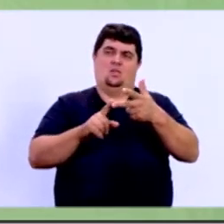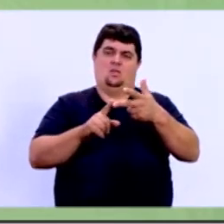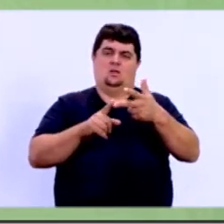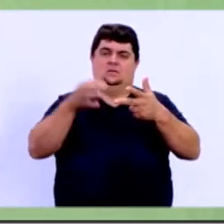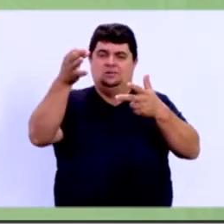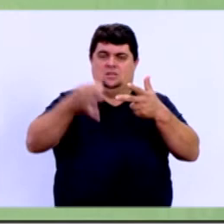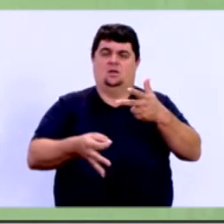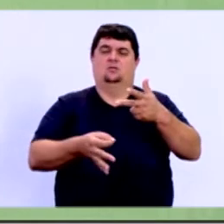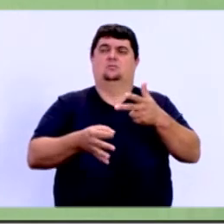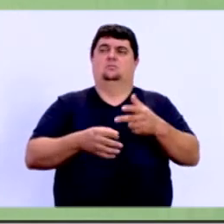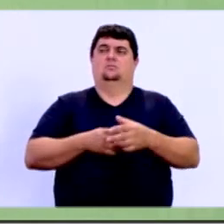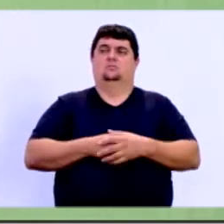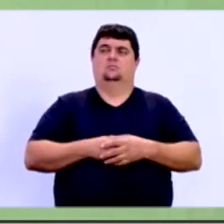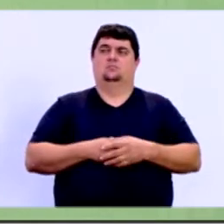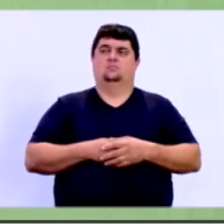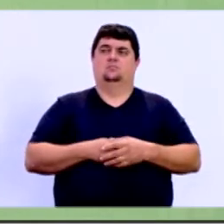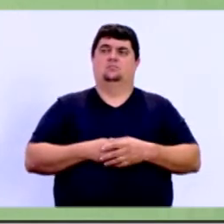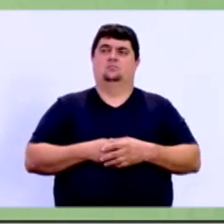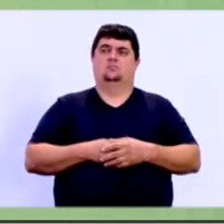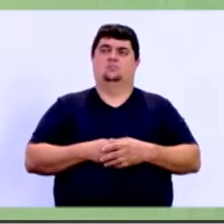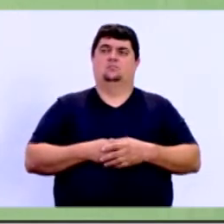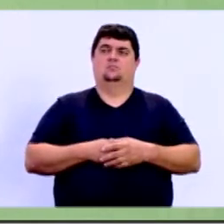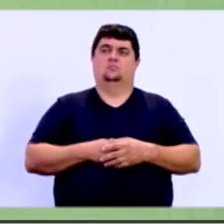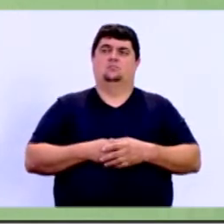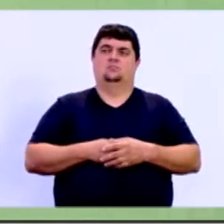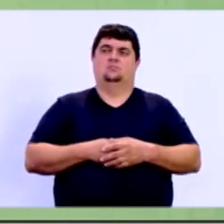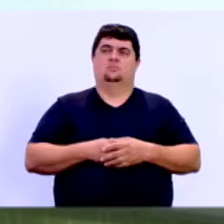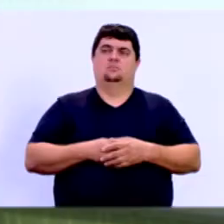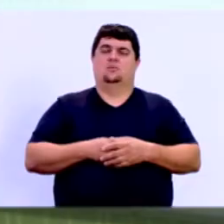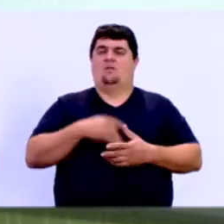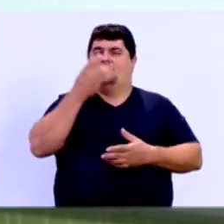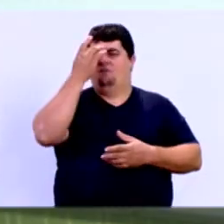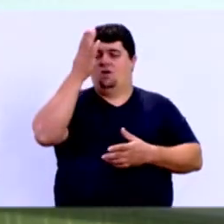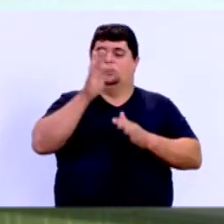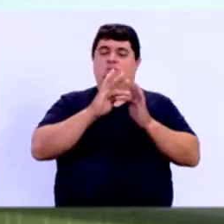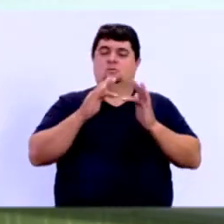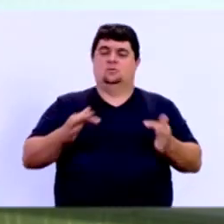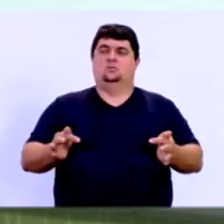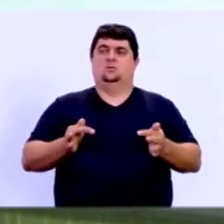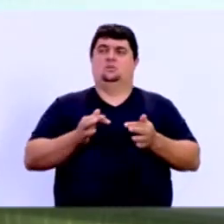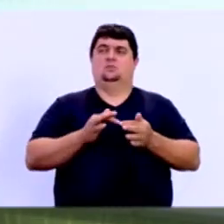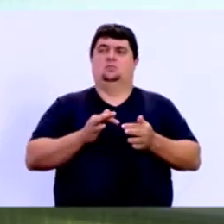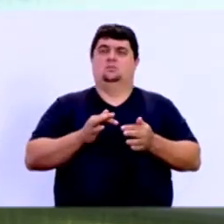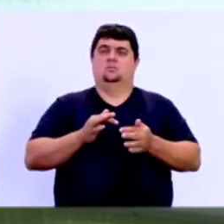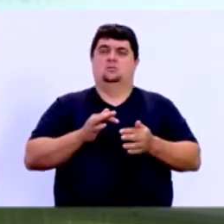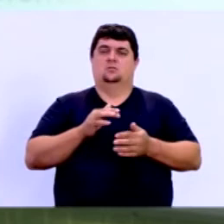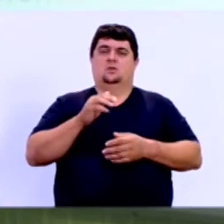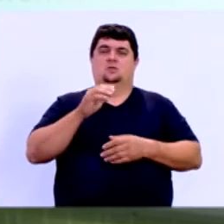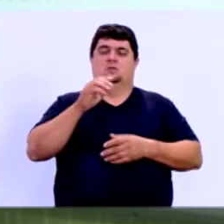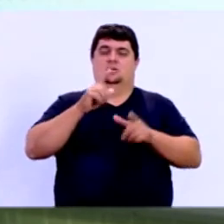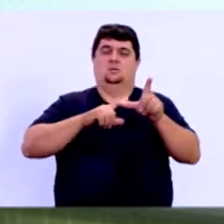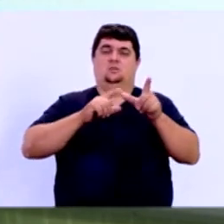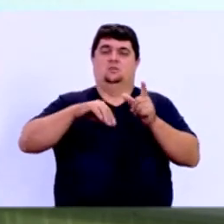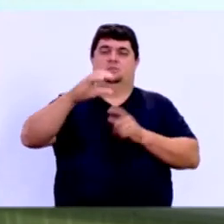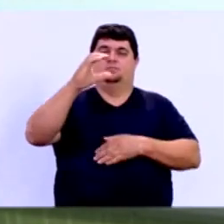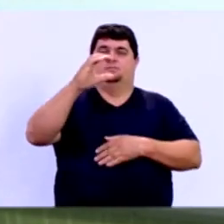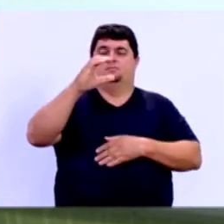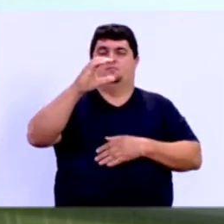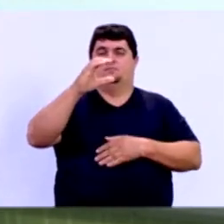planejamento estratégico. Muito simples essa questão, muito fácil, né? Gabarito, letra